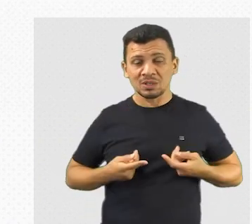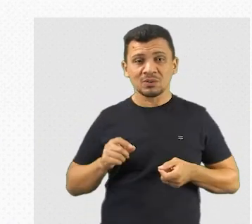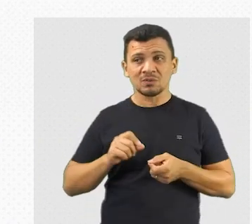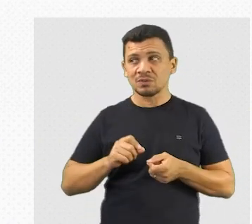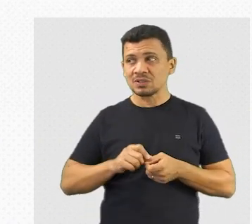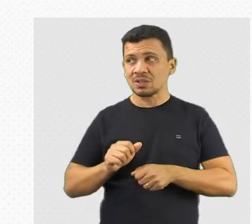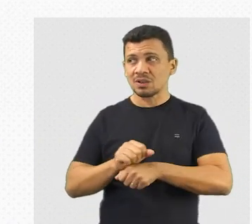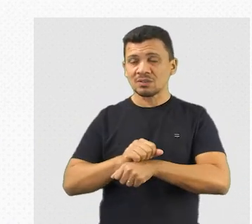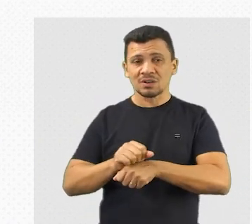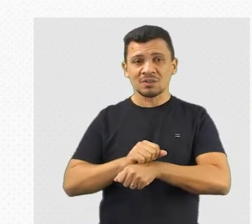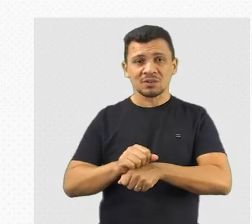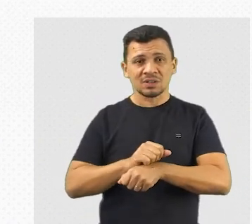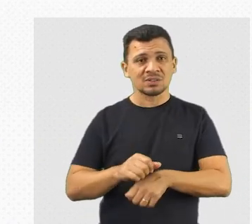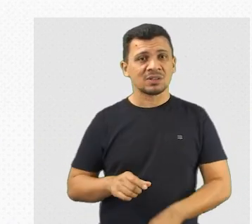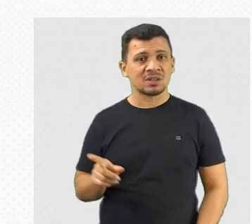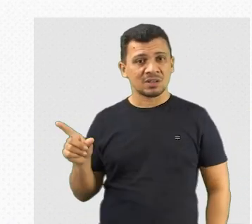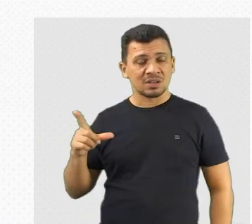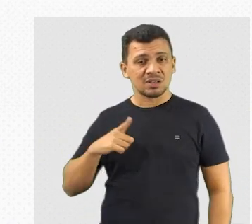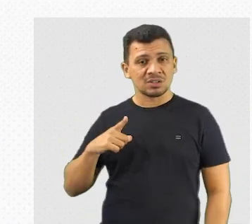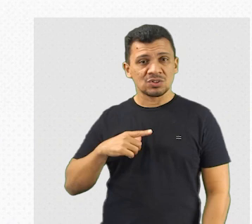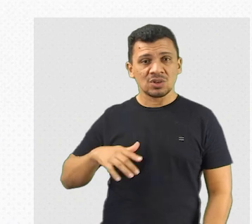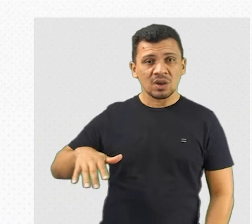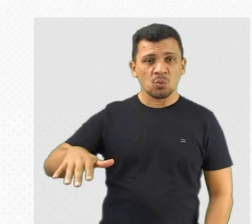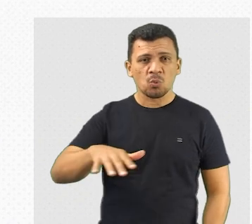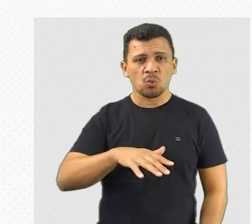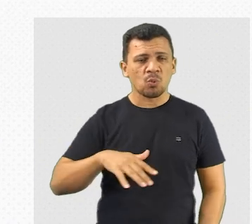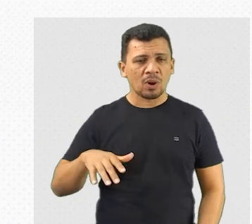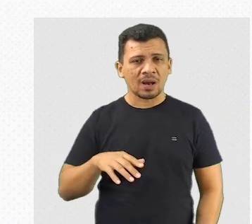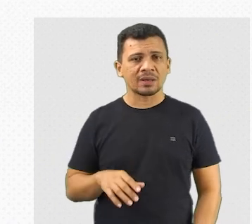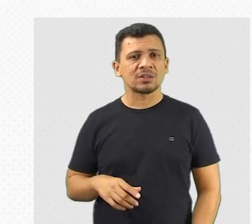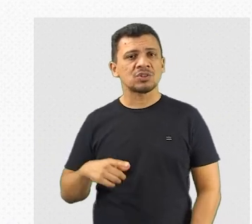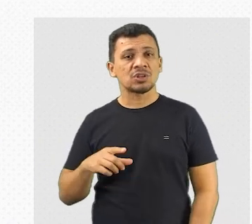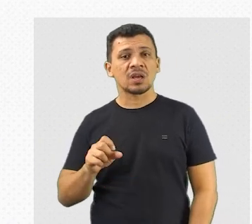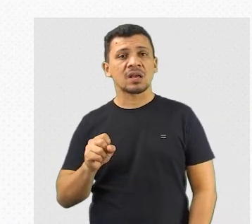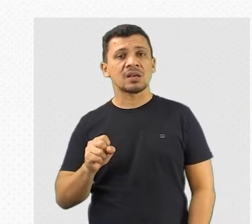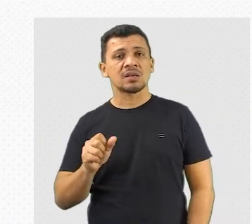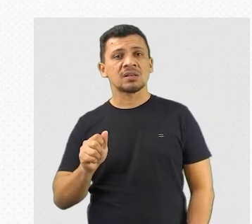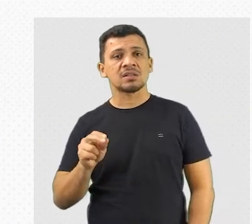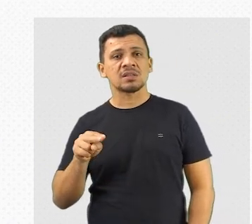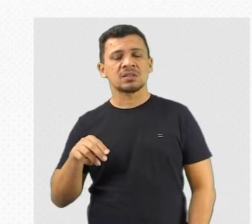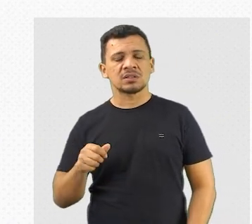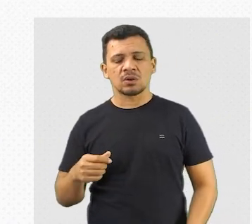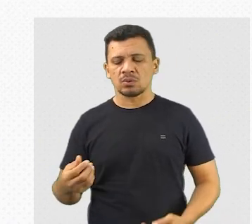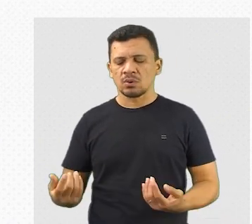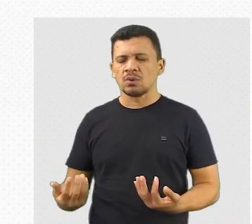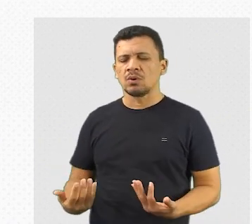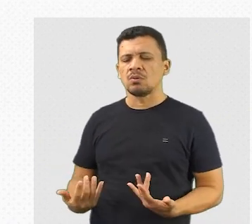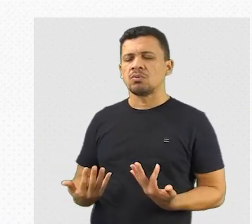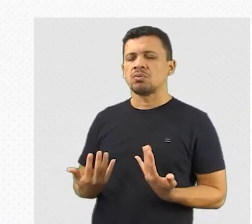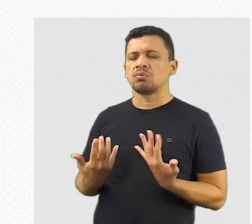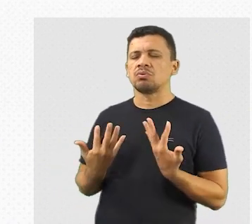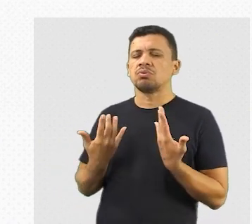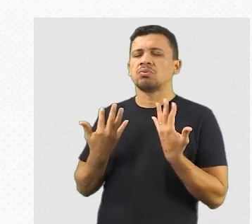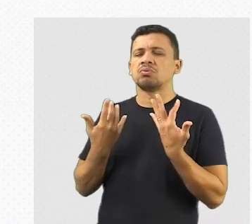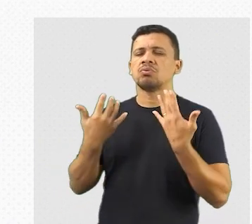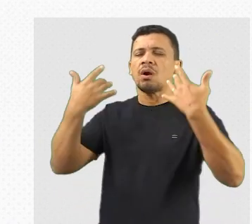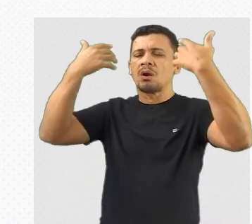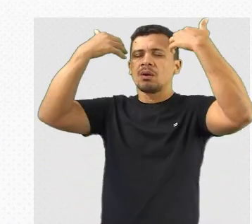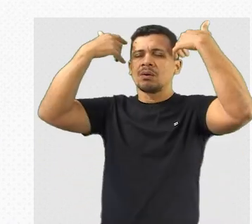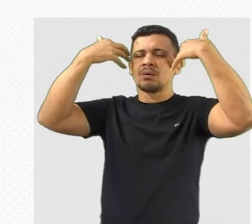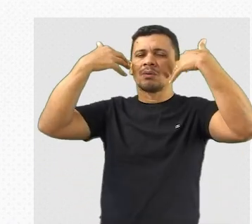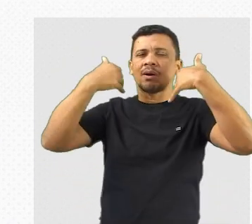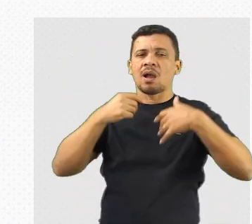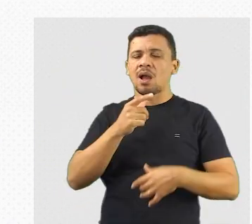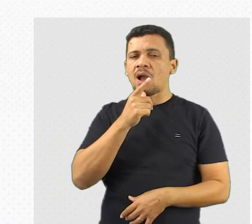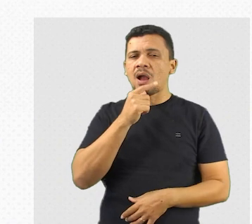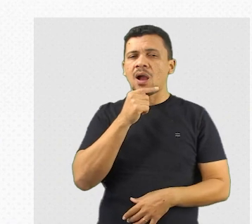também essas termas tinham áreas com saunas para poder utilizar o vapor, a água era aquecida, já que